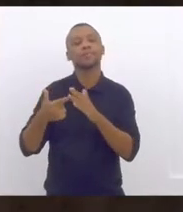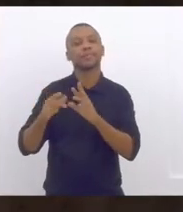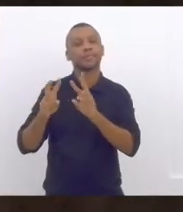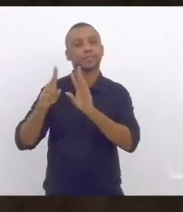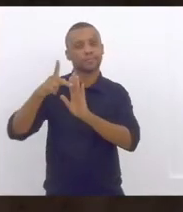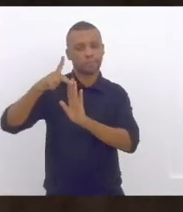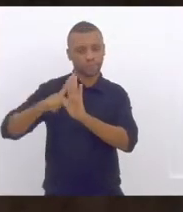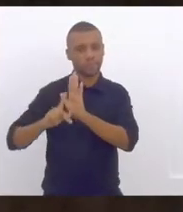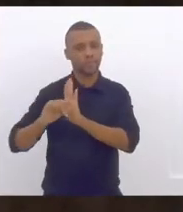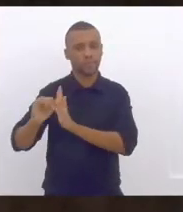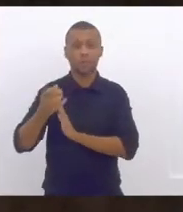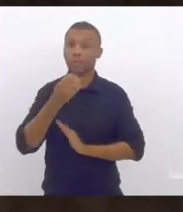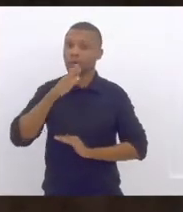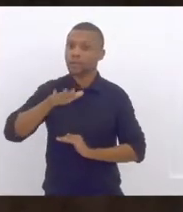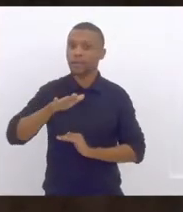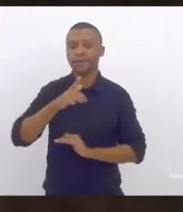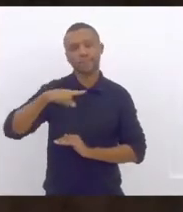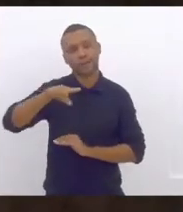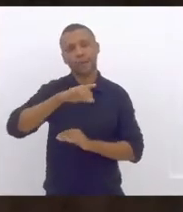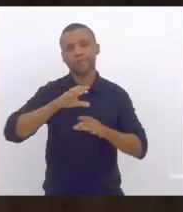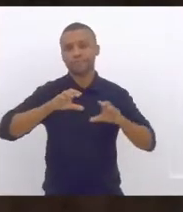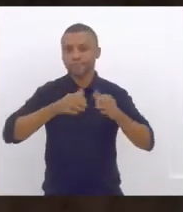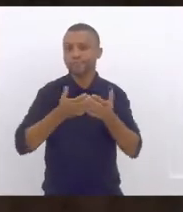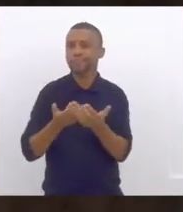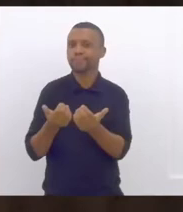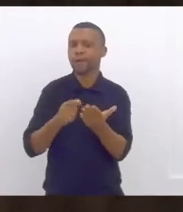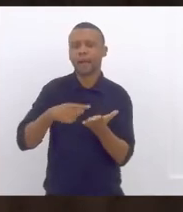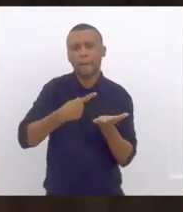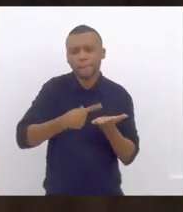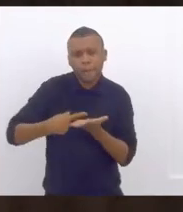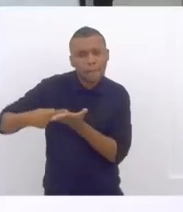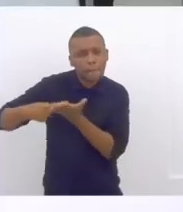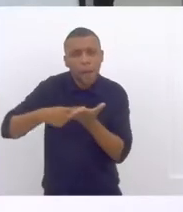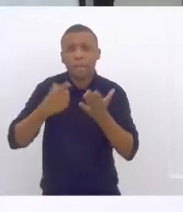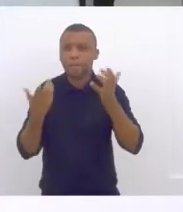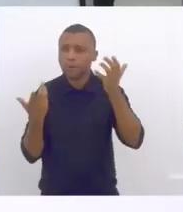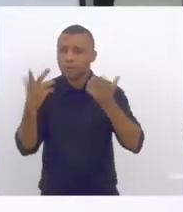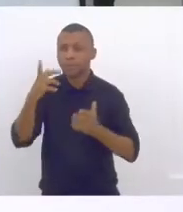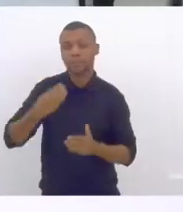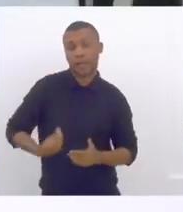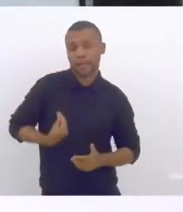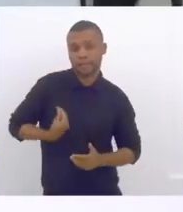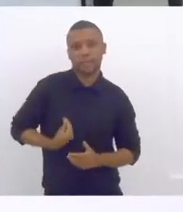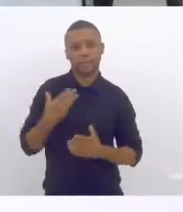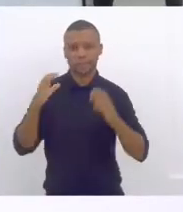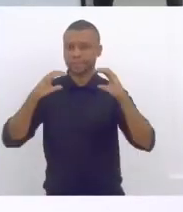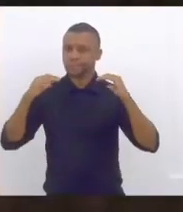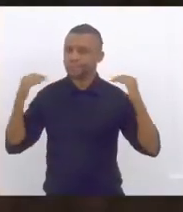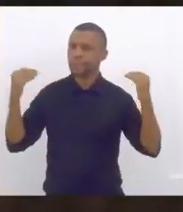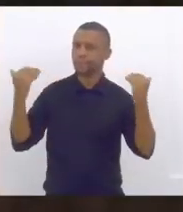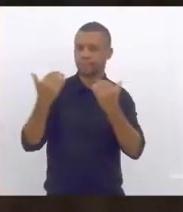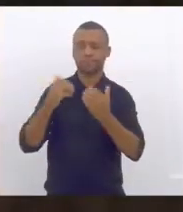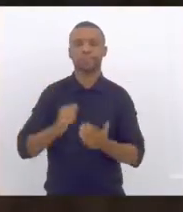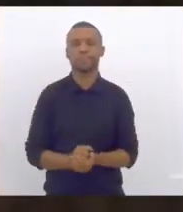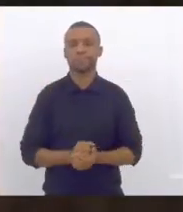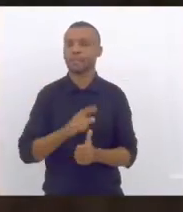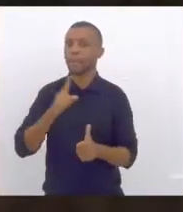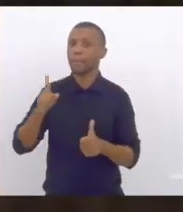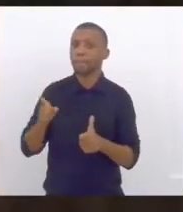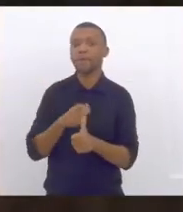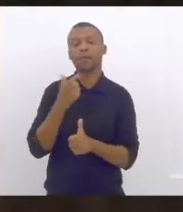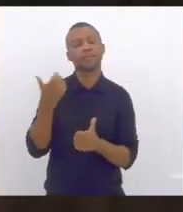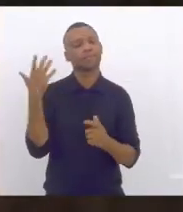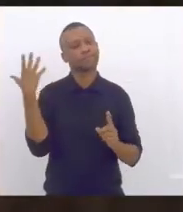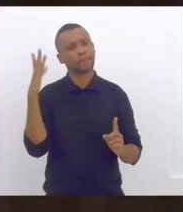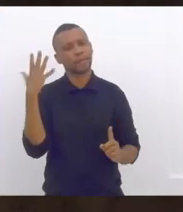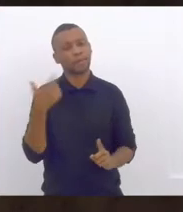tarde também à juventude em articulação pelo clima, que está aqui presente. Em primeiro lugar, eu quero parabenizar a deputada